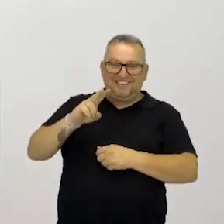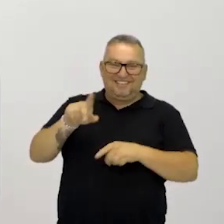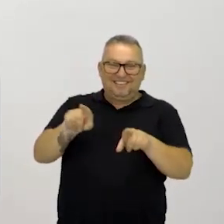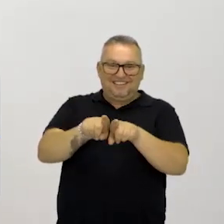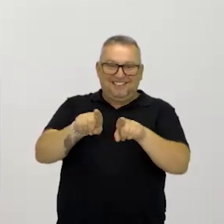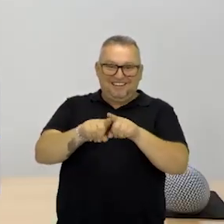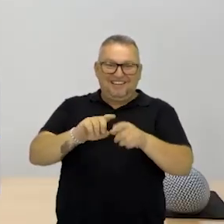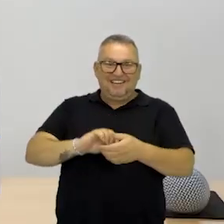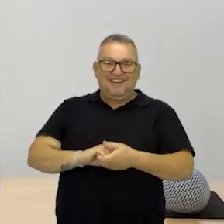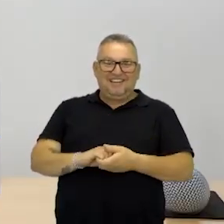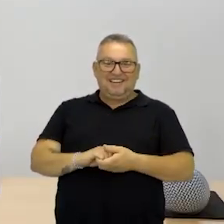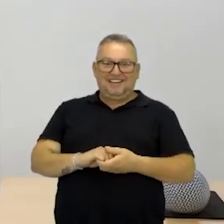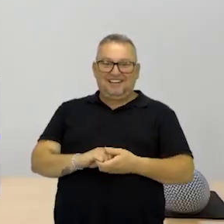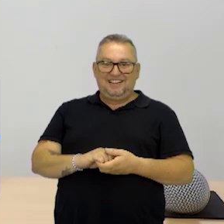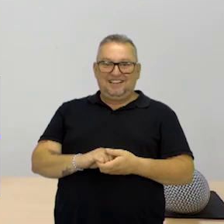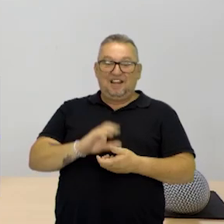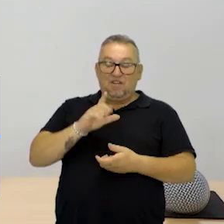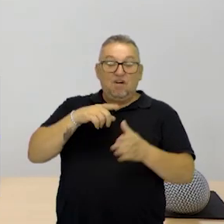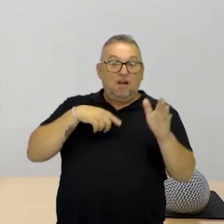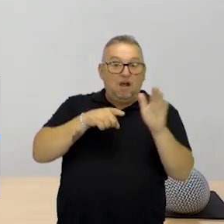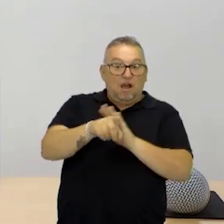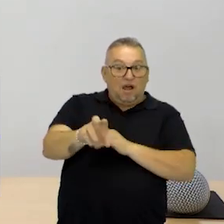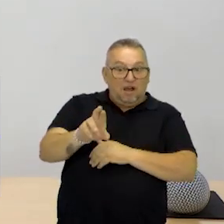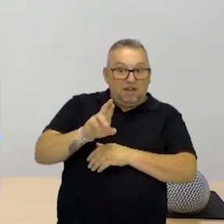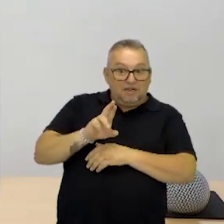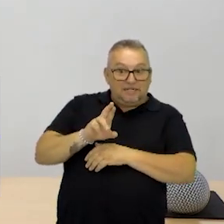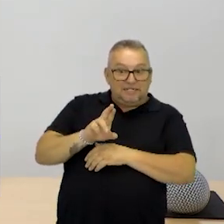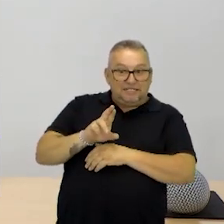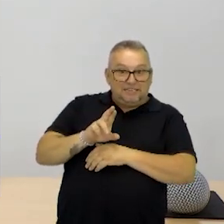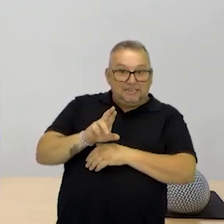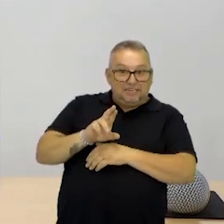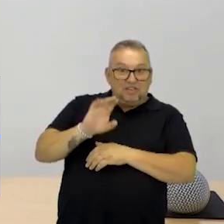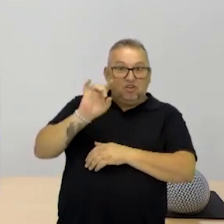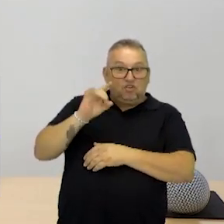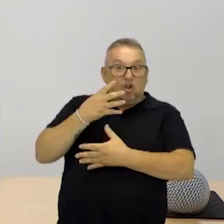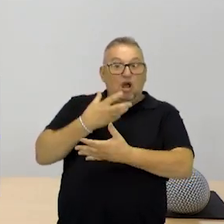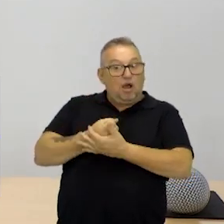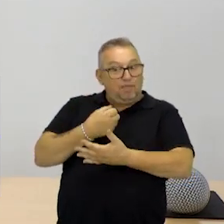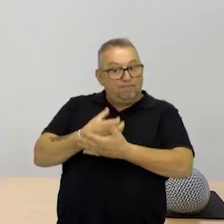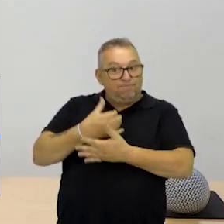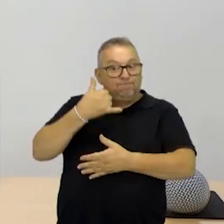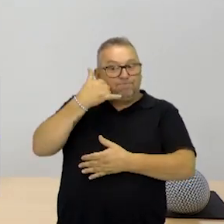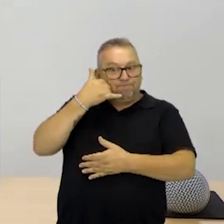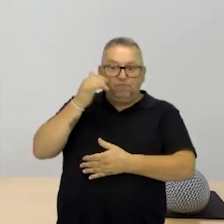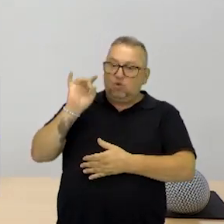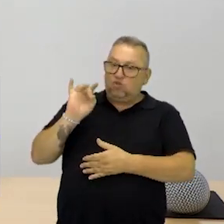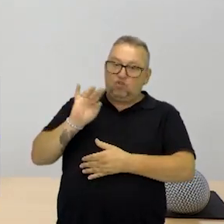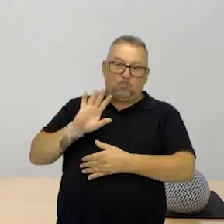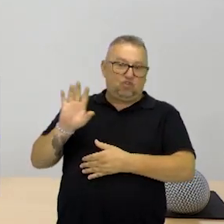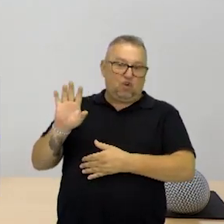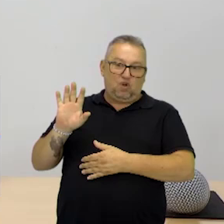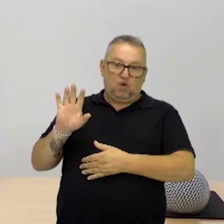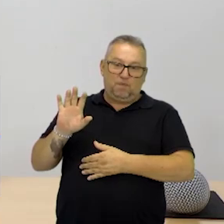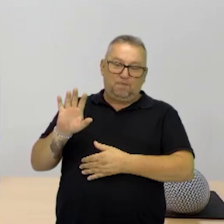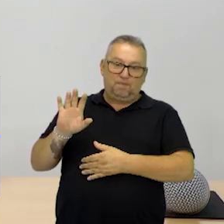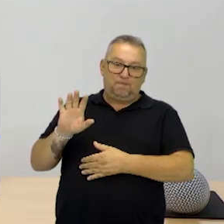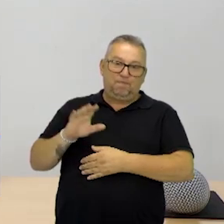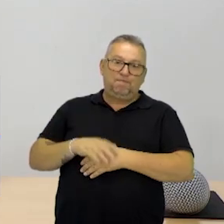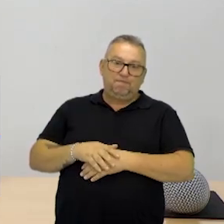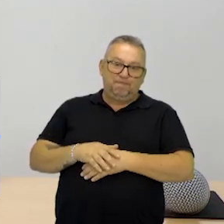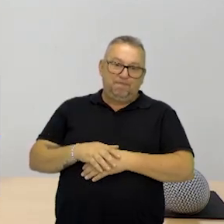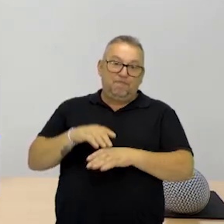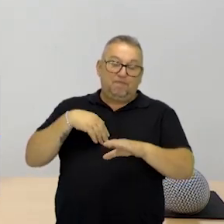gente. Já Olha é só. o quiz? Já é o quiz. Só pode responder se for pelo aplicativo do celular, né? Na web não funciona, pessoal.